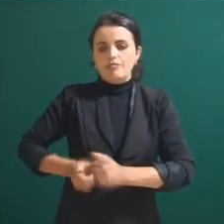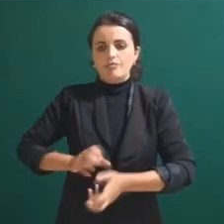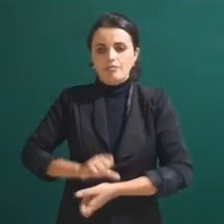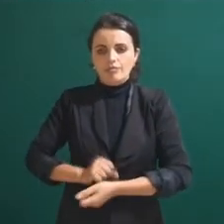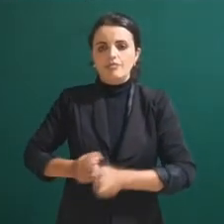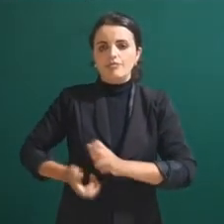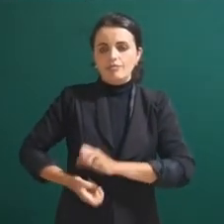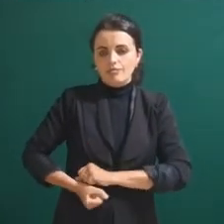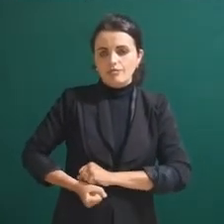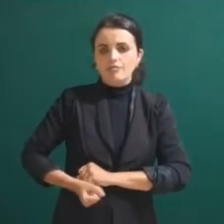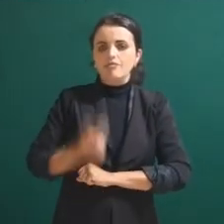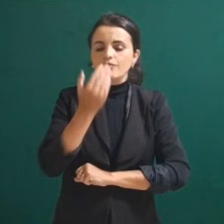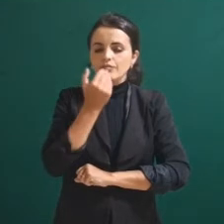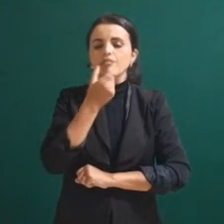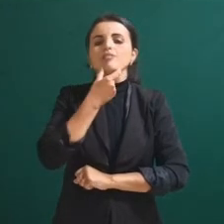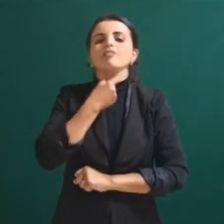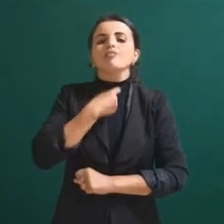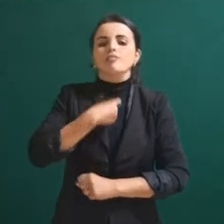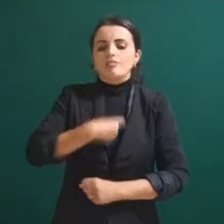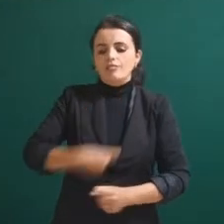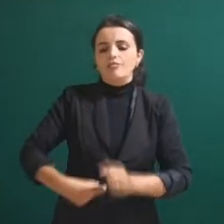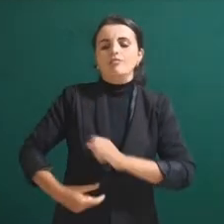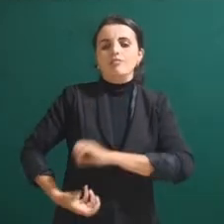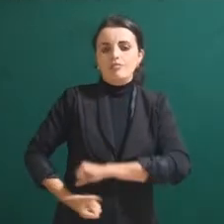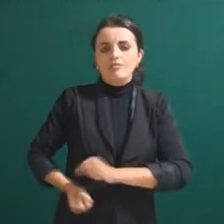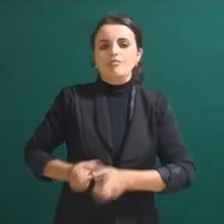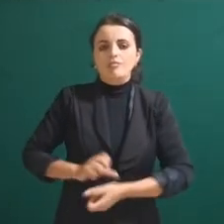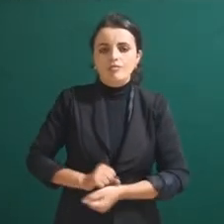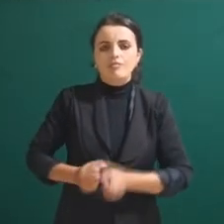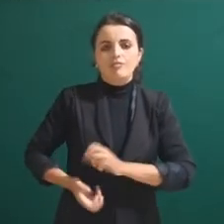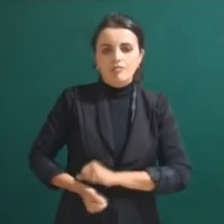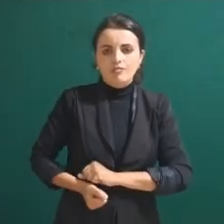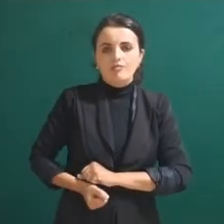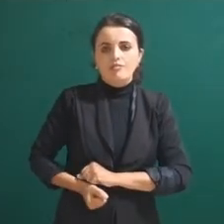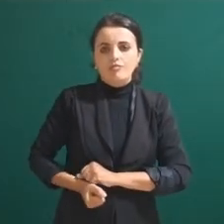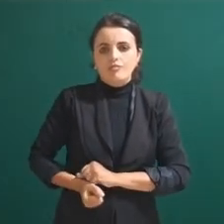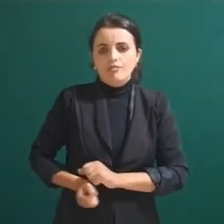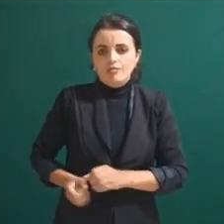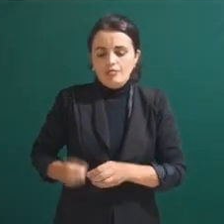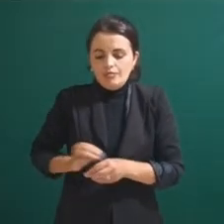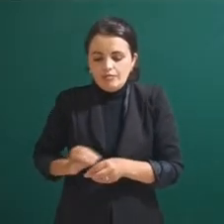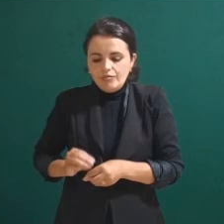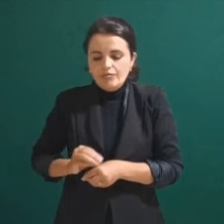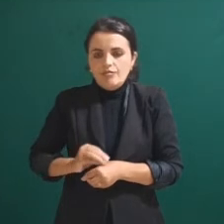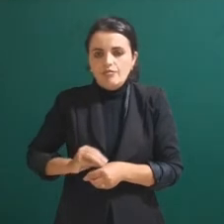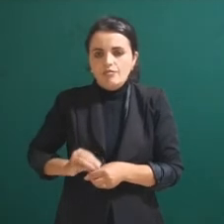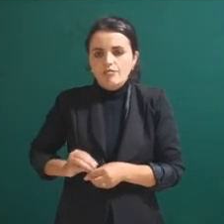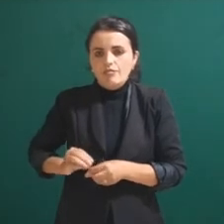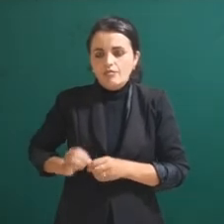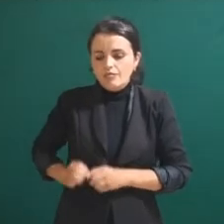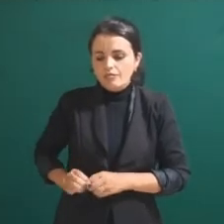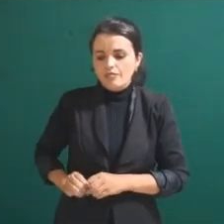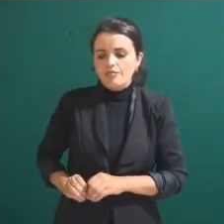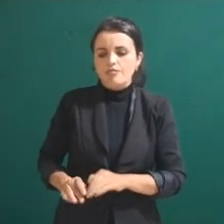sanfona, certo? O movimento de uma sanfona. Então, todo o nosso intestino delgado ele funciona dessa maneira, fazendo com que os nutrientes